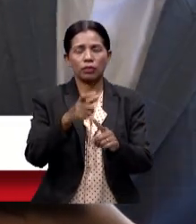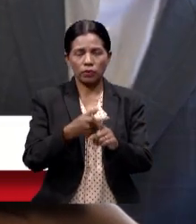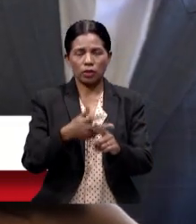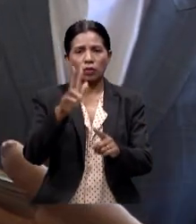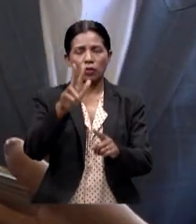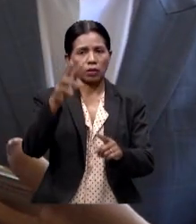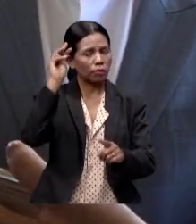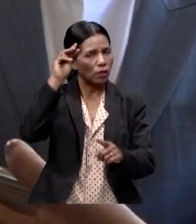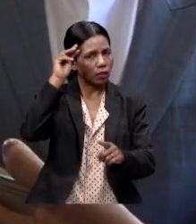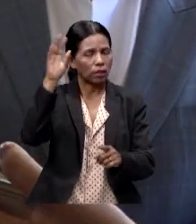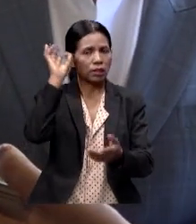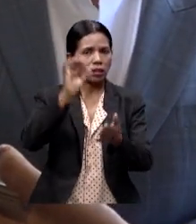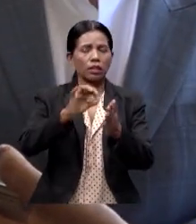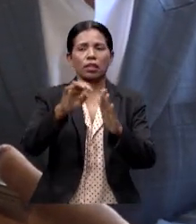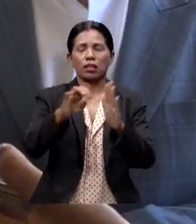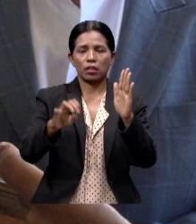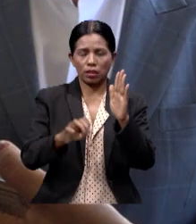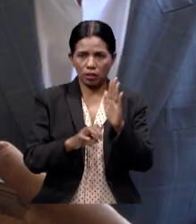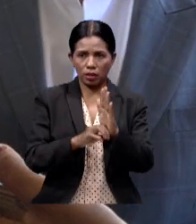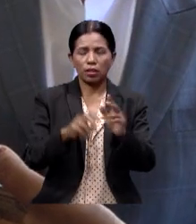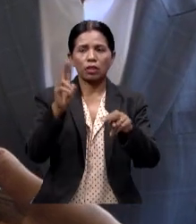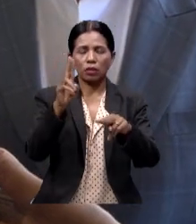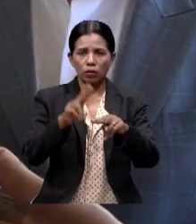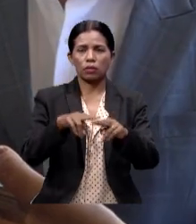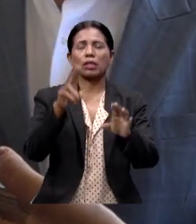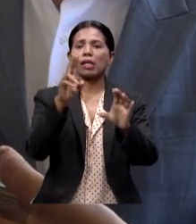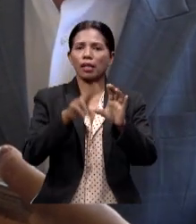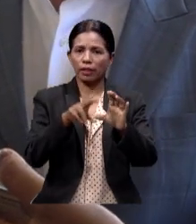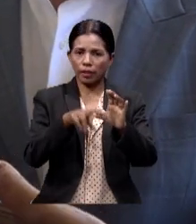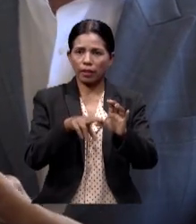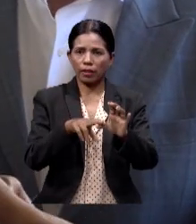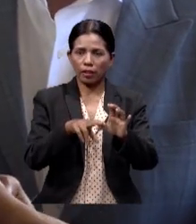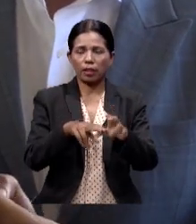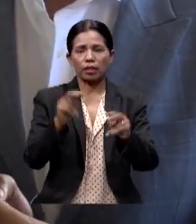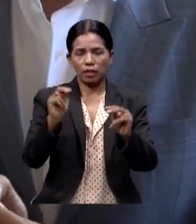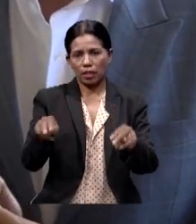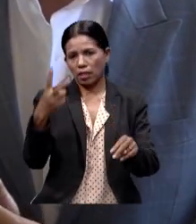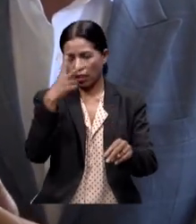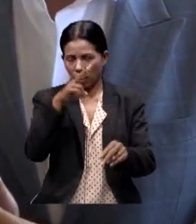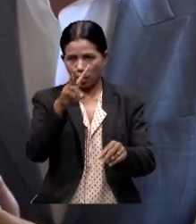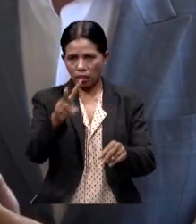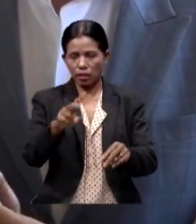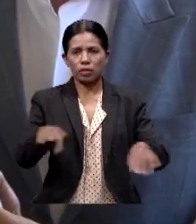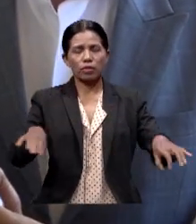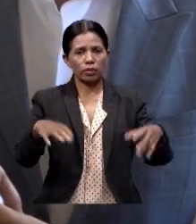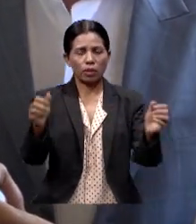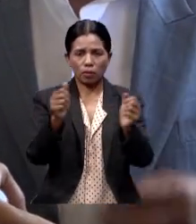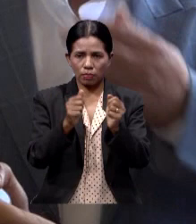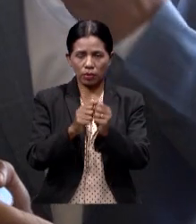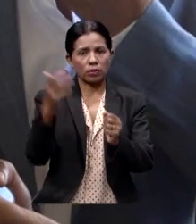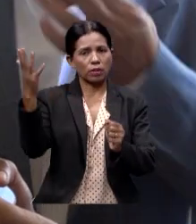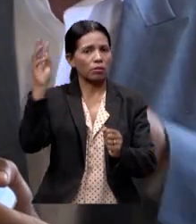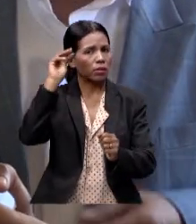ministro, com a secretária de Estado, com a vice-ministro, né? Tour e a cadeira, né? Tem care, organização, né? Ministério,